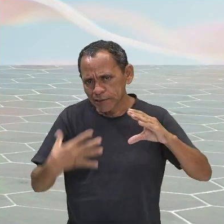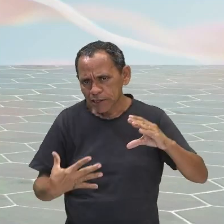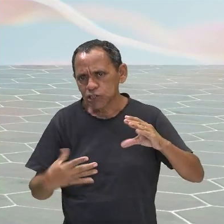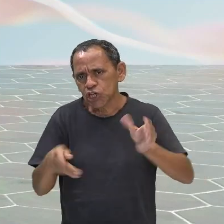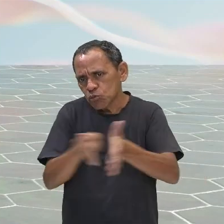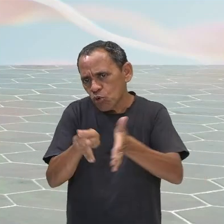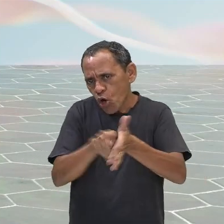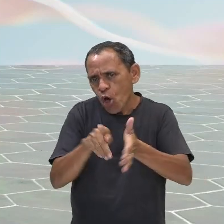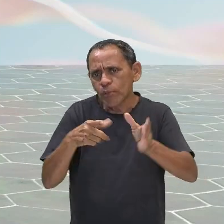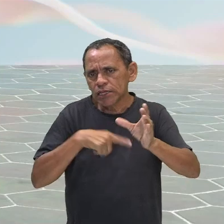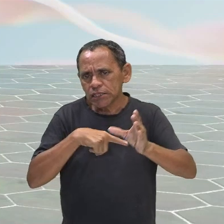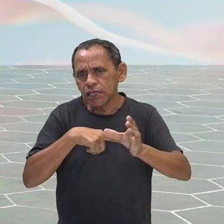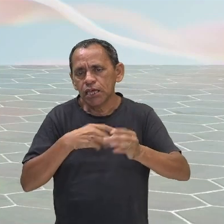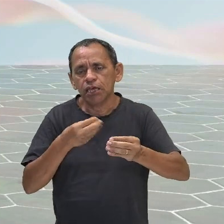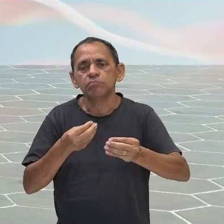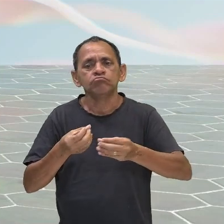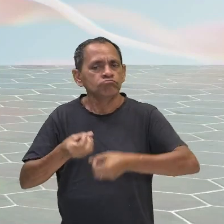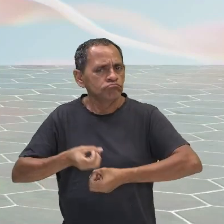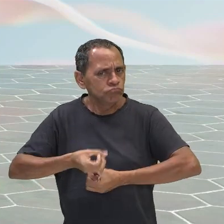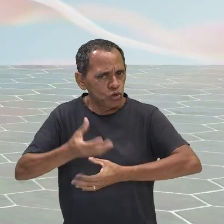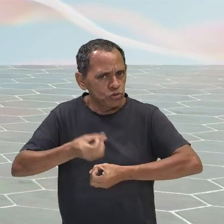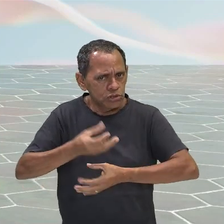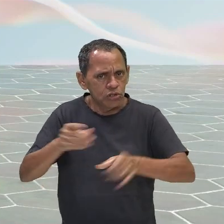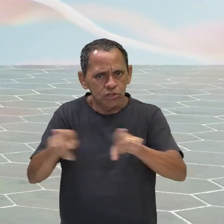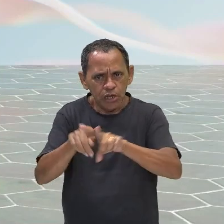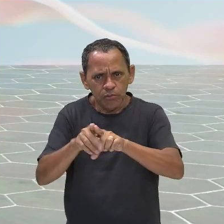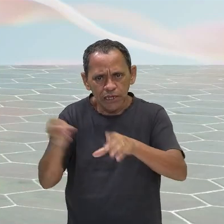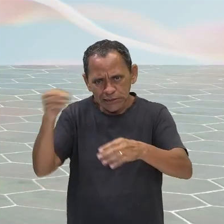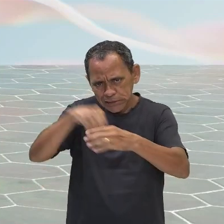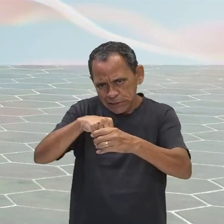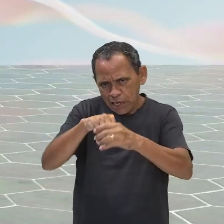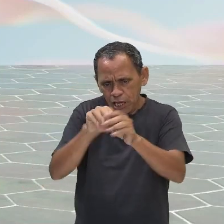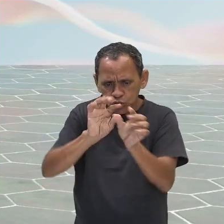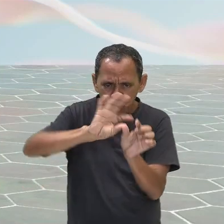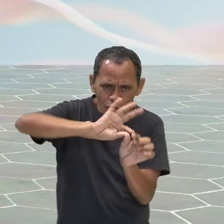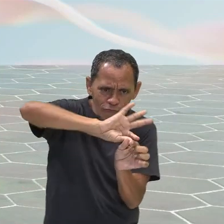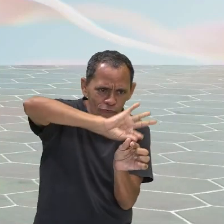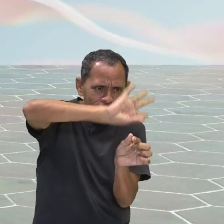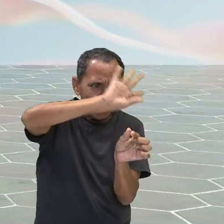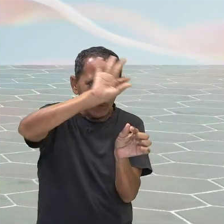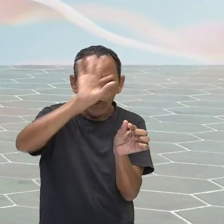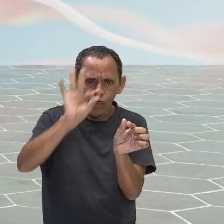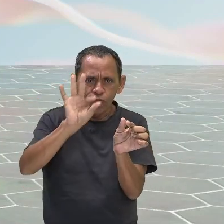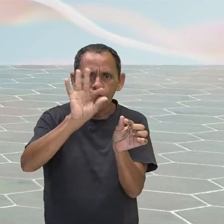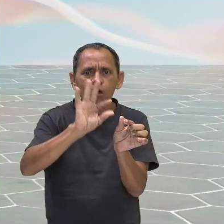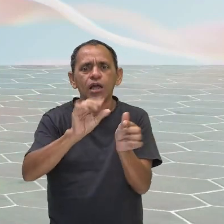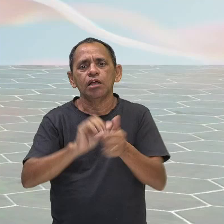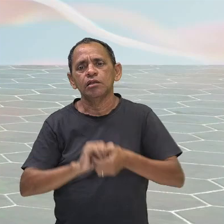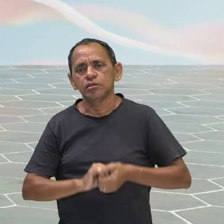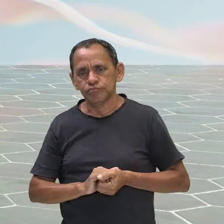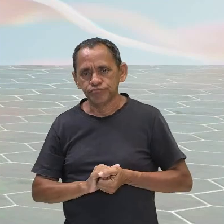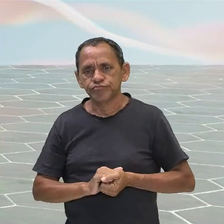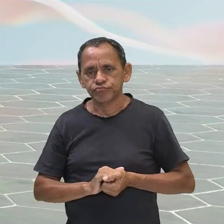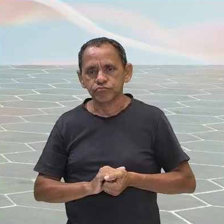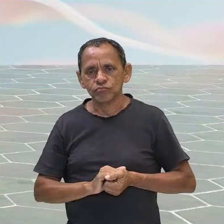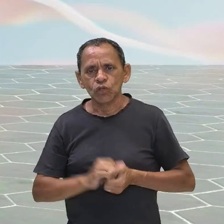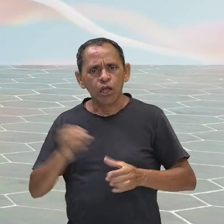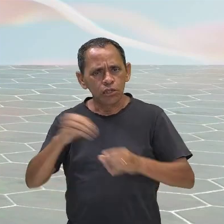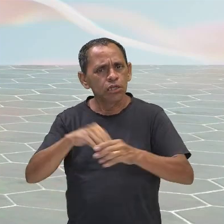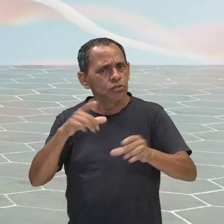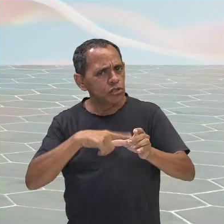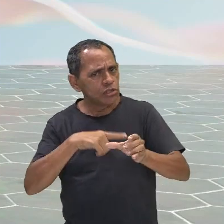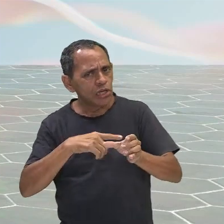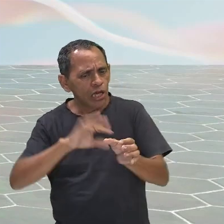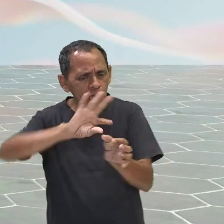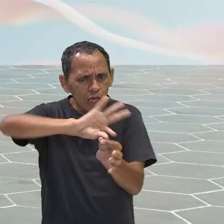e, assim, produção ali dentro desses túbulos enovelados, né? Também que compõem epidídimo, tem